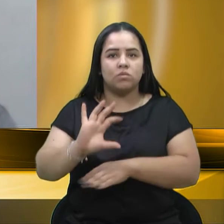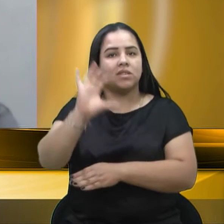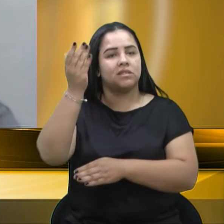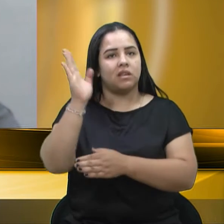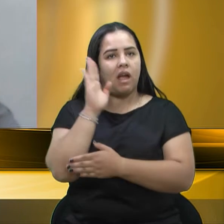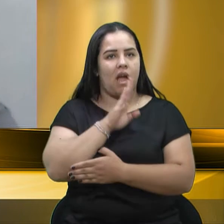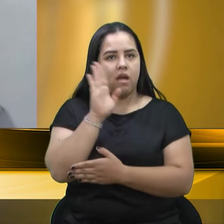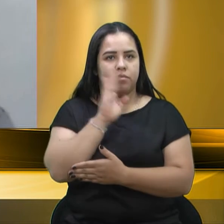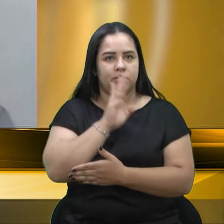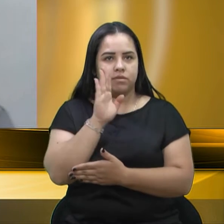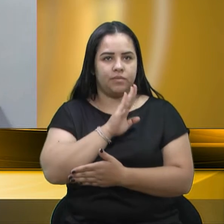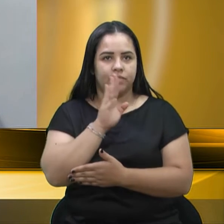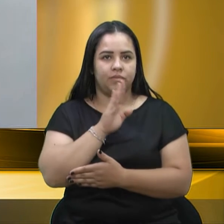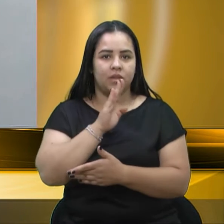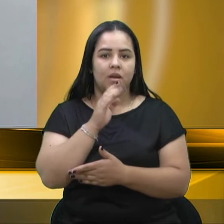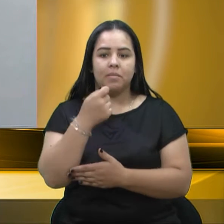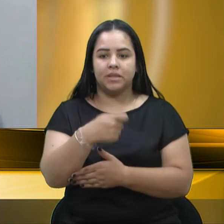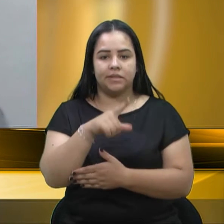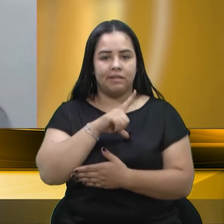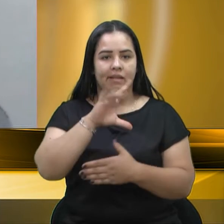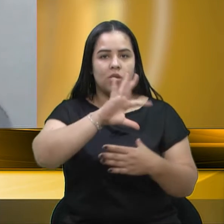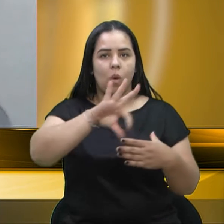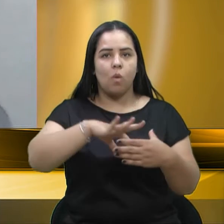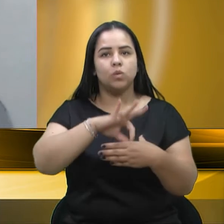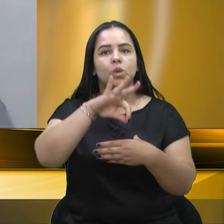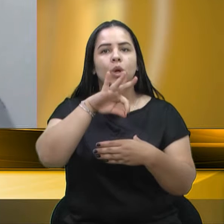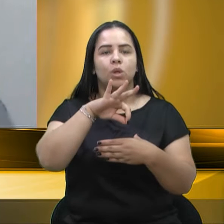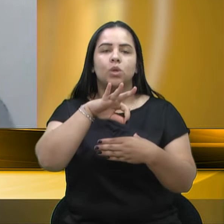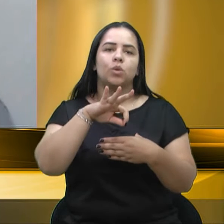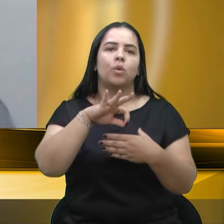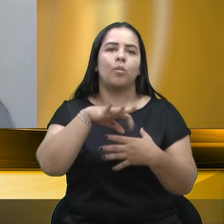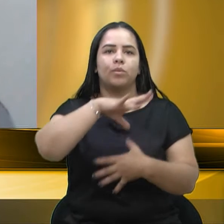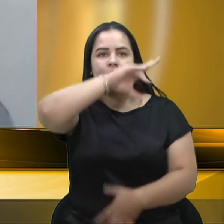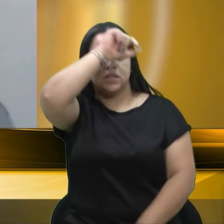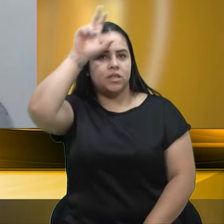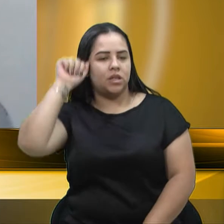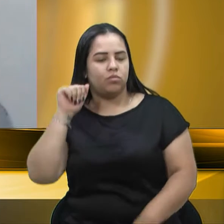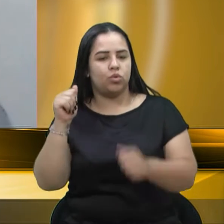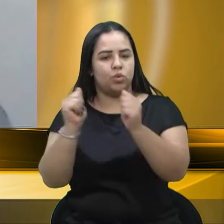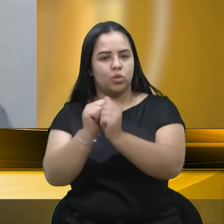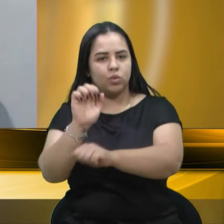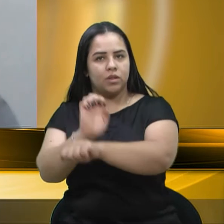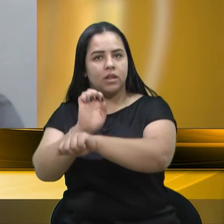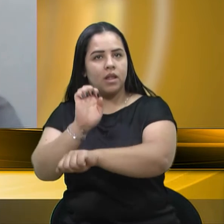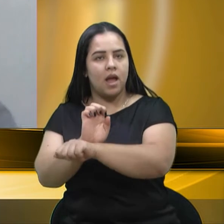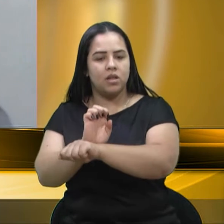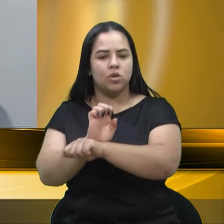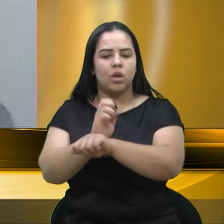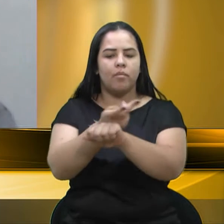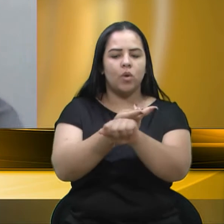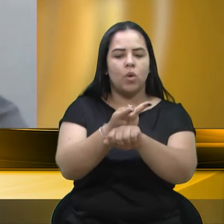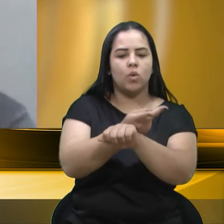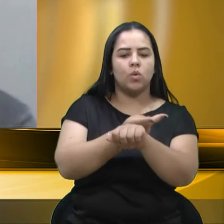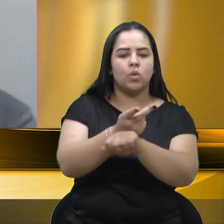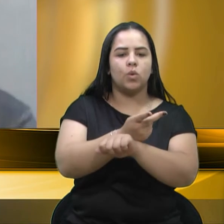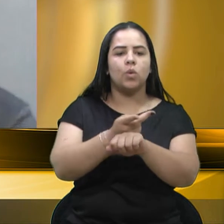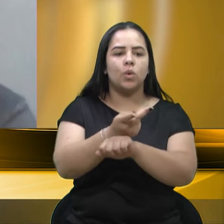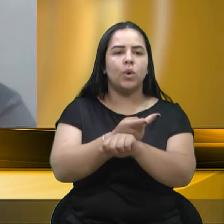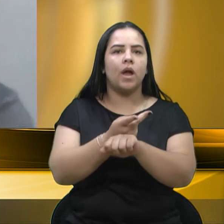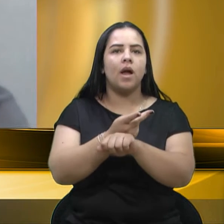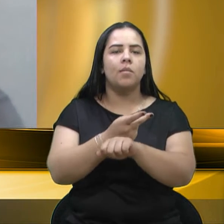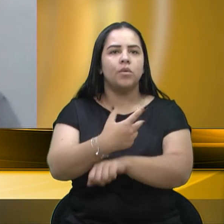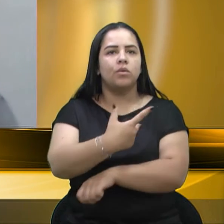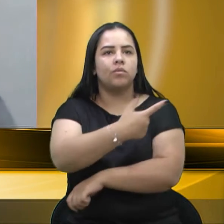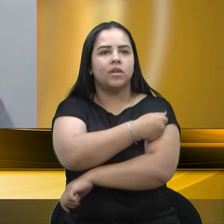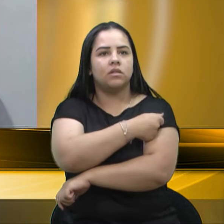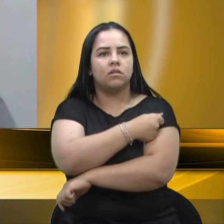Esse consórcio entre municípios e entre estados, na busca direta por vacinas, já aprovados pela nossa Assembleia aqui,